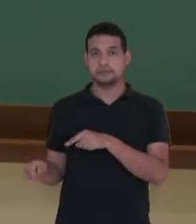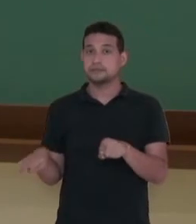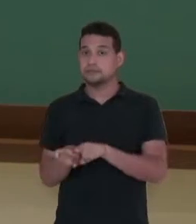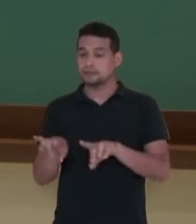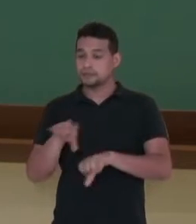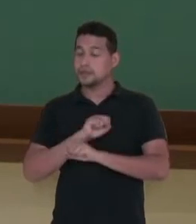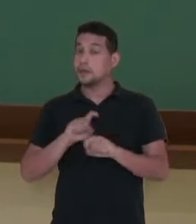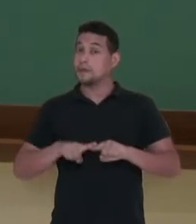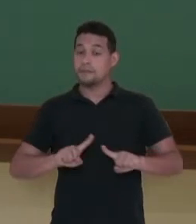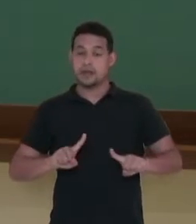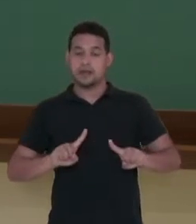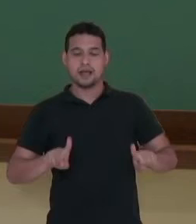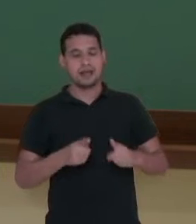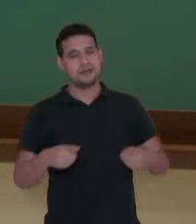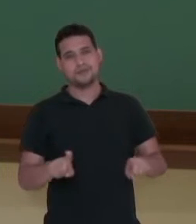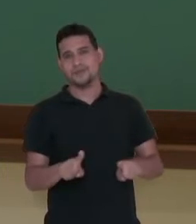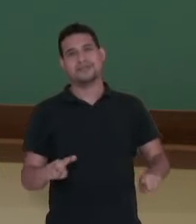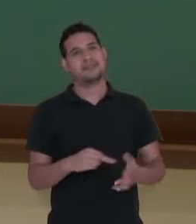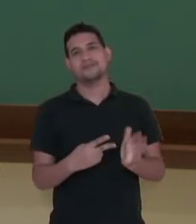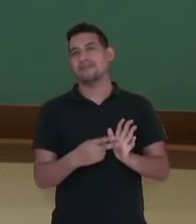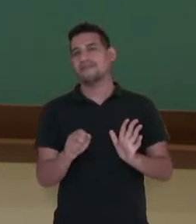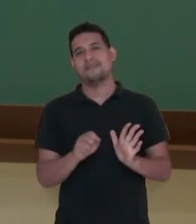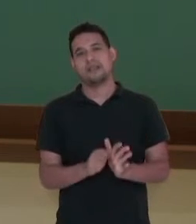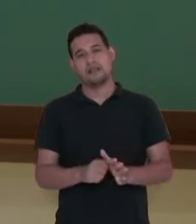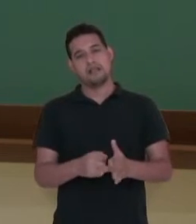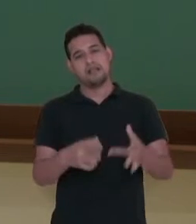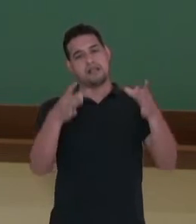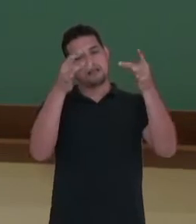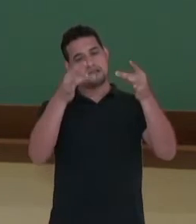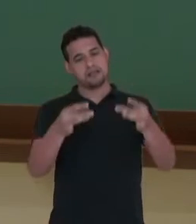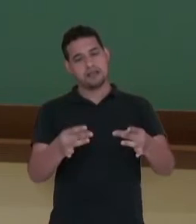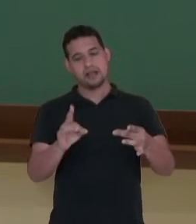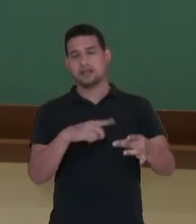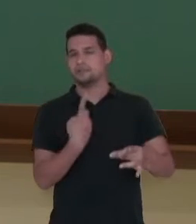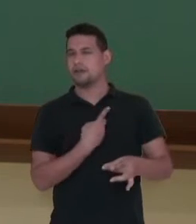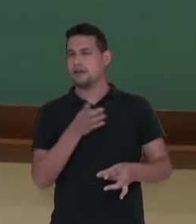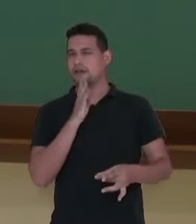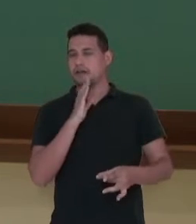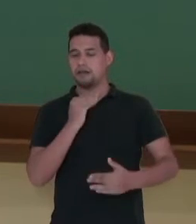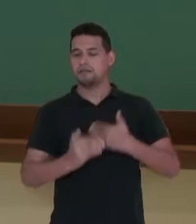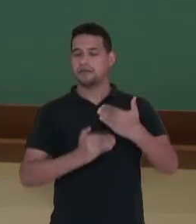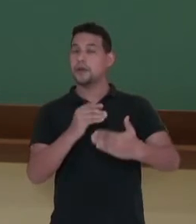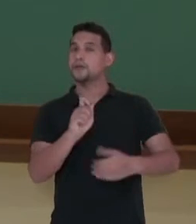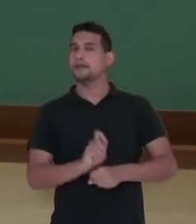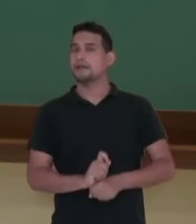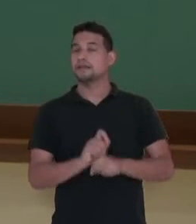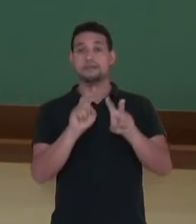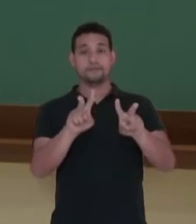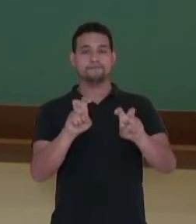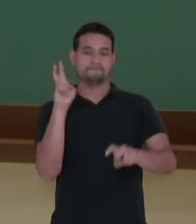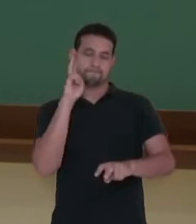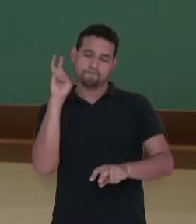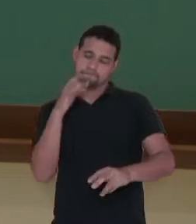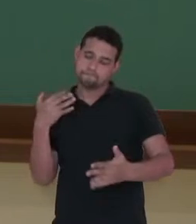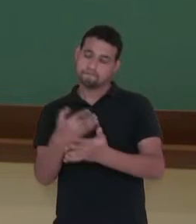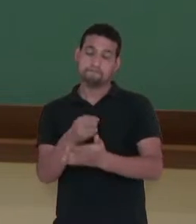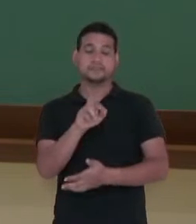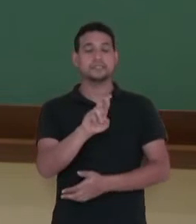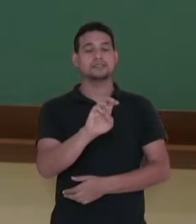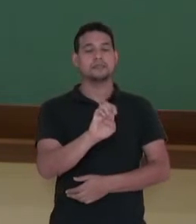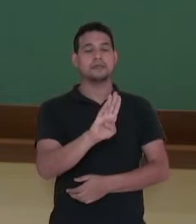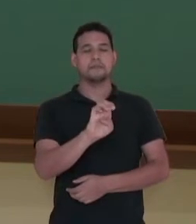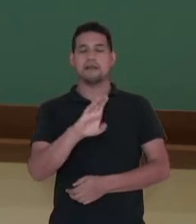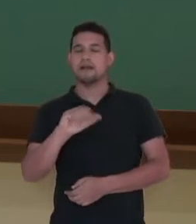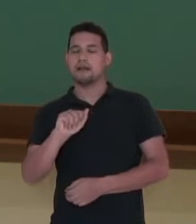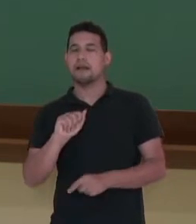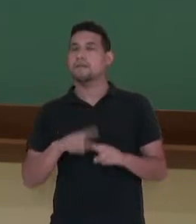a música, na verdade, ela não segue à risca. A gente vai conhecer agora, na sequência, um pouquinho sobre a história de Rebeca.